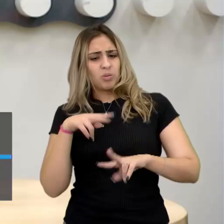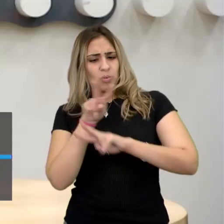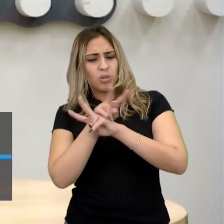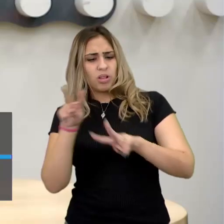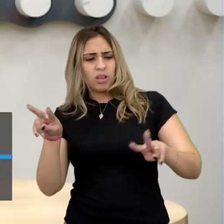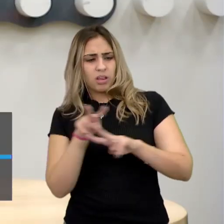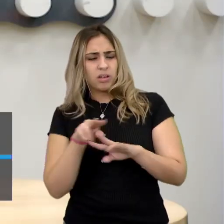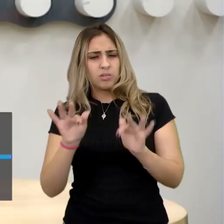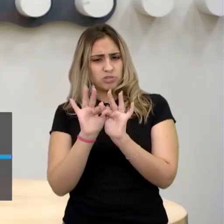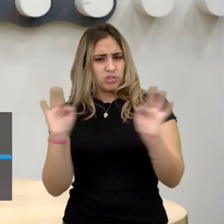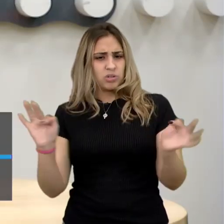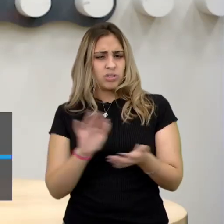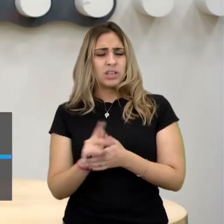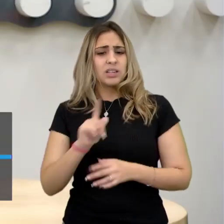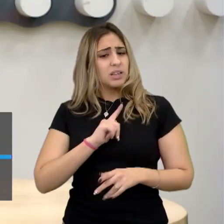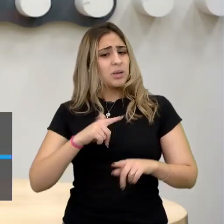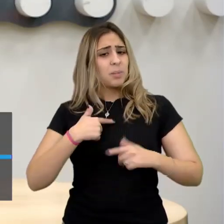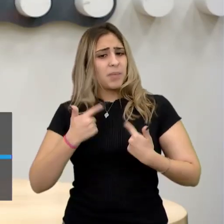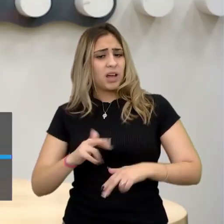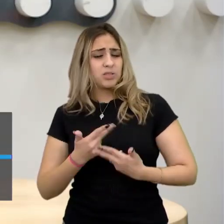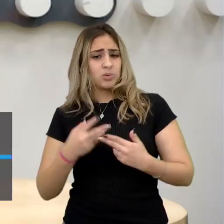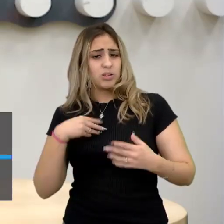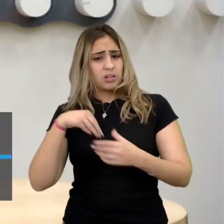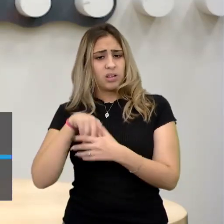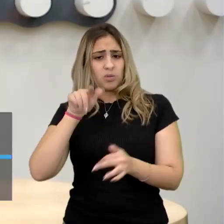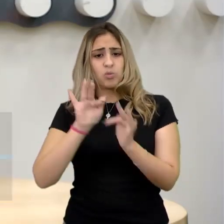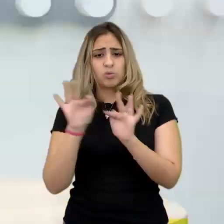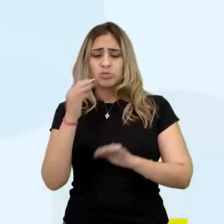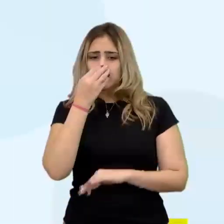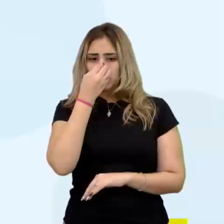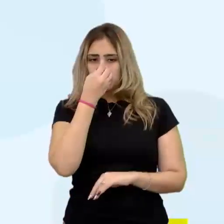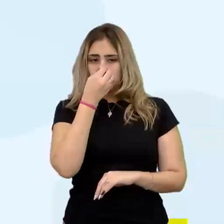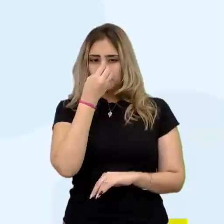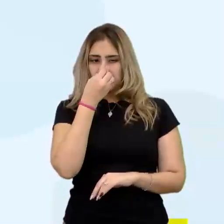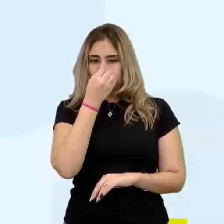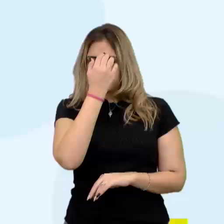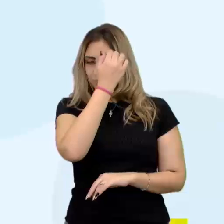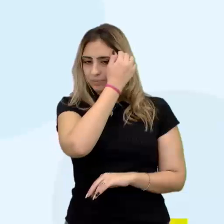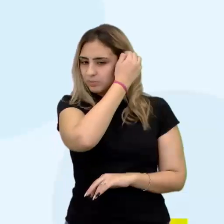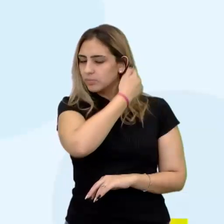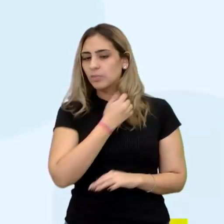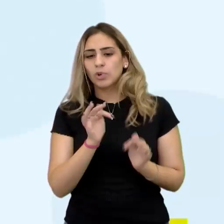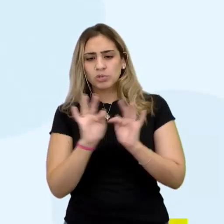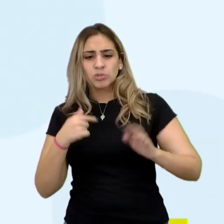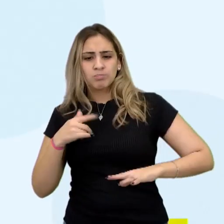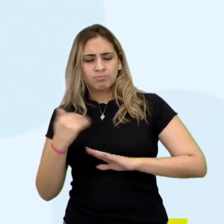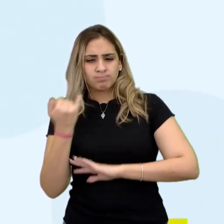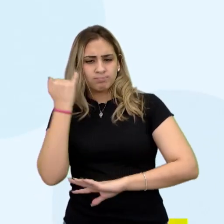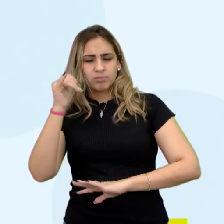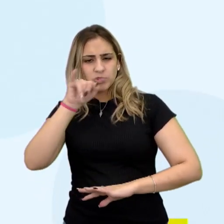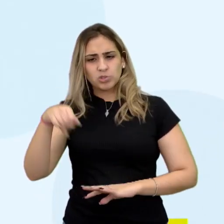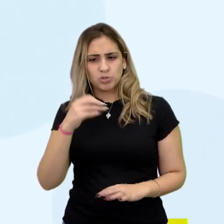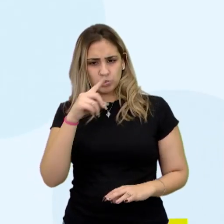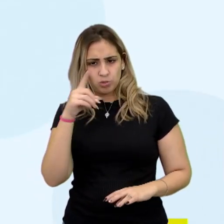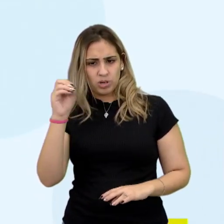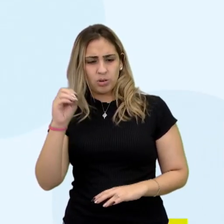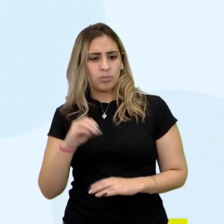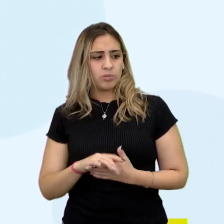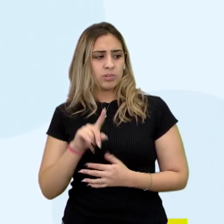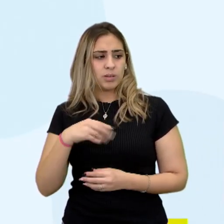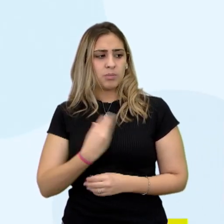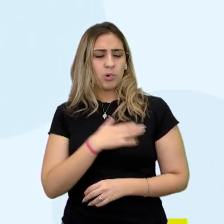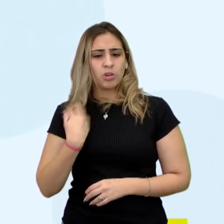título? Então, temos mais coisa nesse título. Olha só. O título do mais importante poema de João Cabral de Melo Neto é Morte